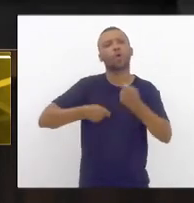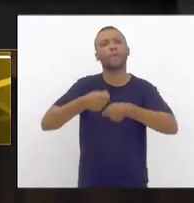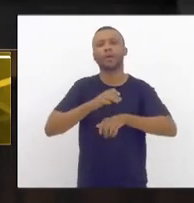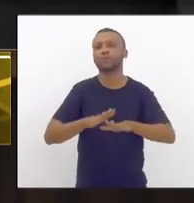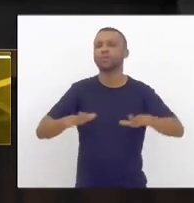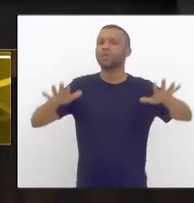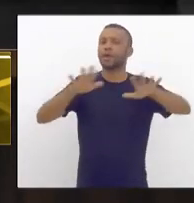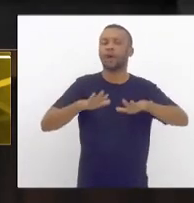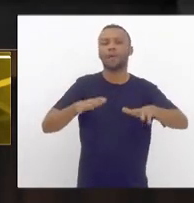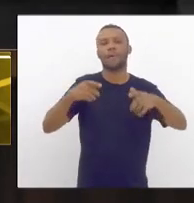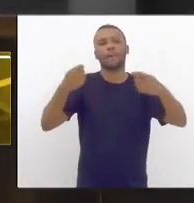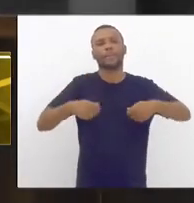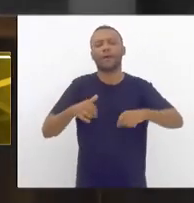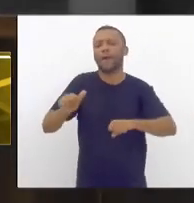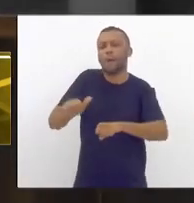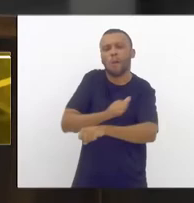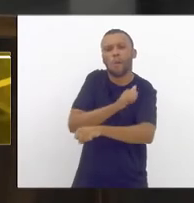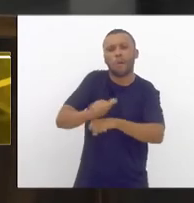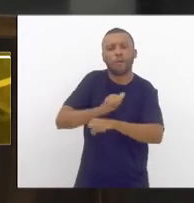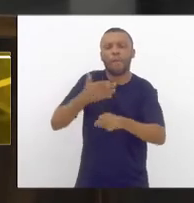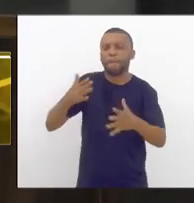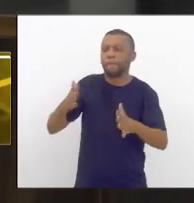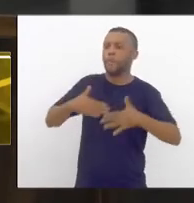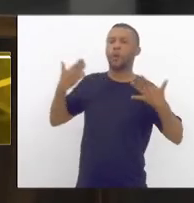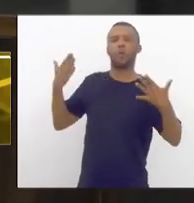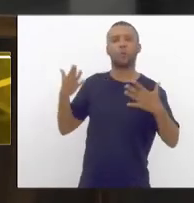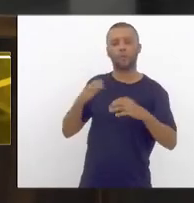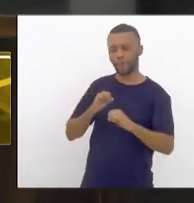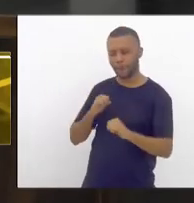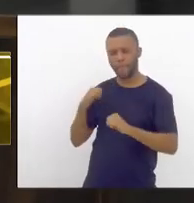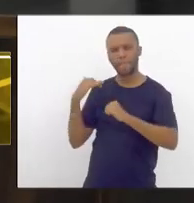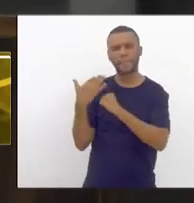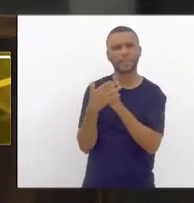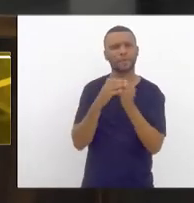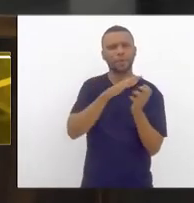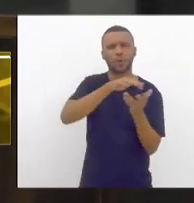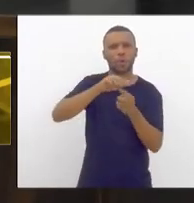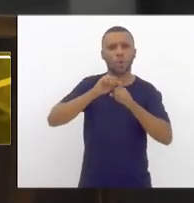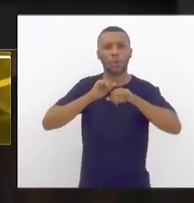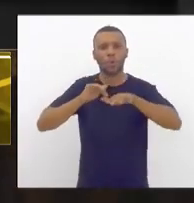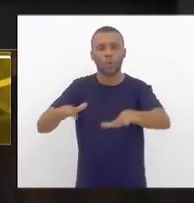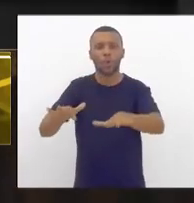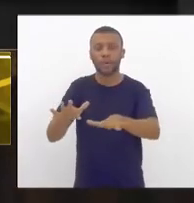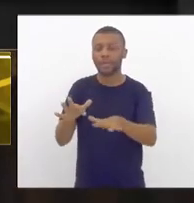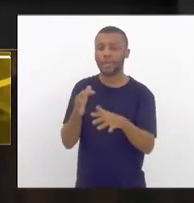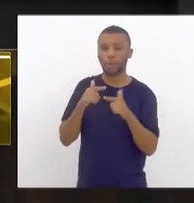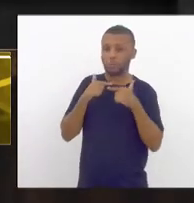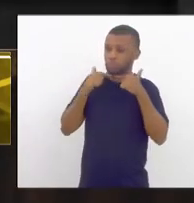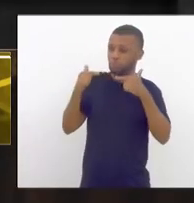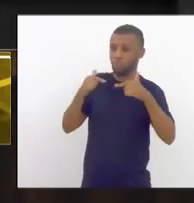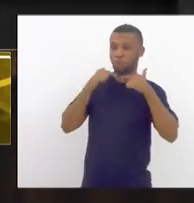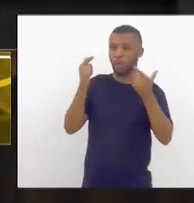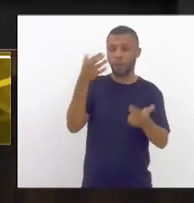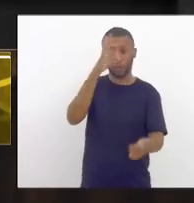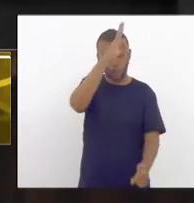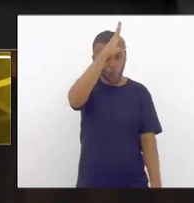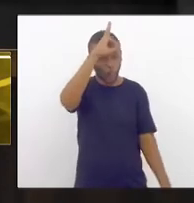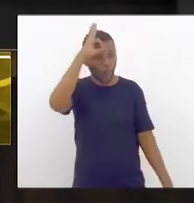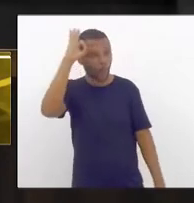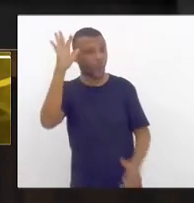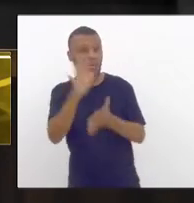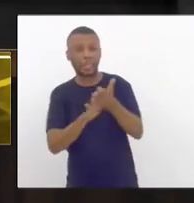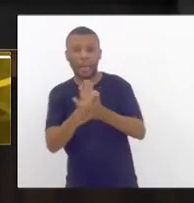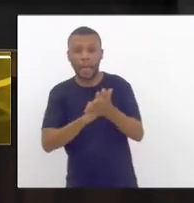se Reinventar vamos surpreendidos né com uma pandemia que ninguém imaginava e tivemos que se Reinventar E aí